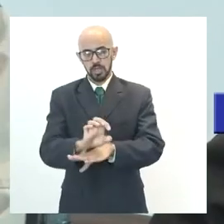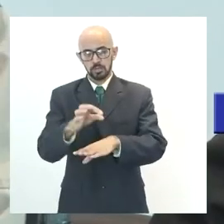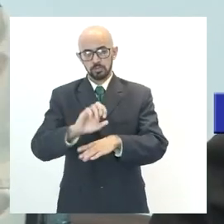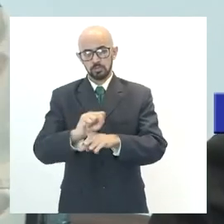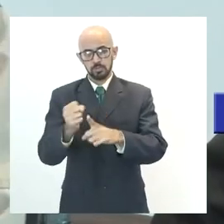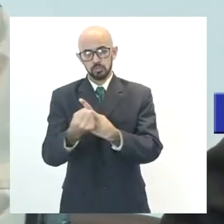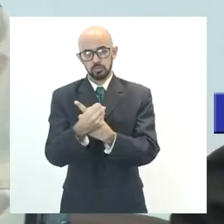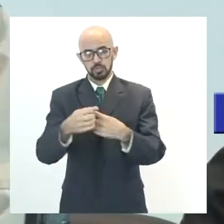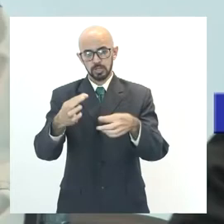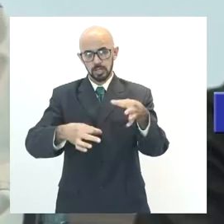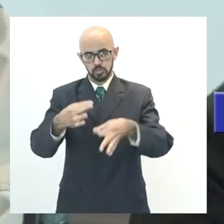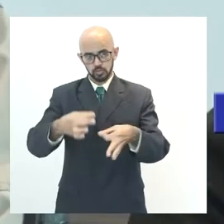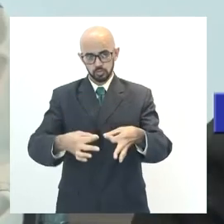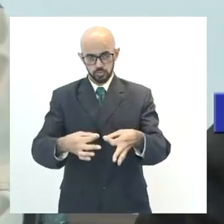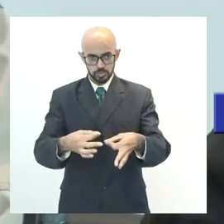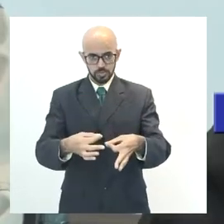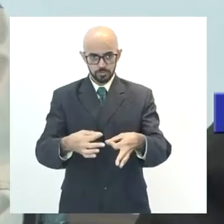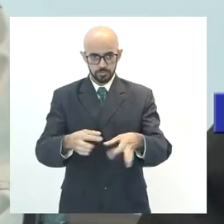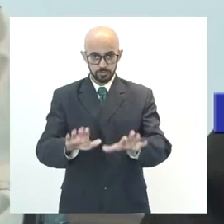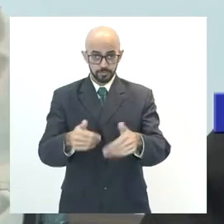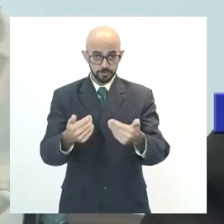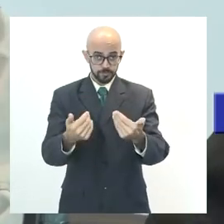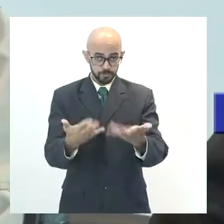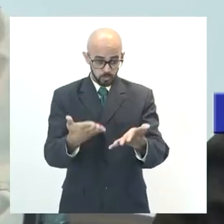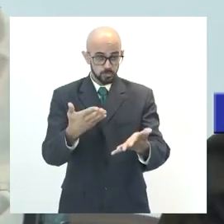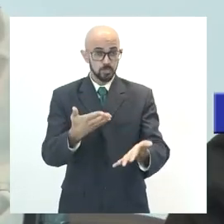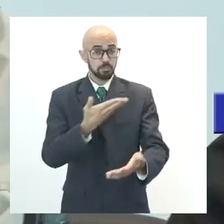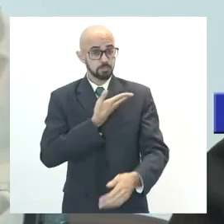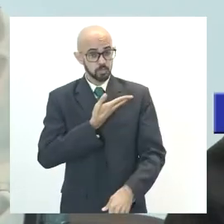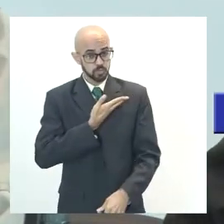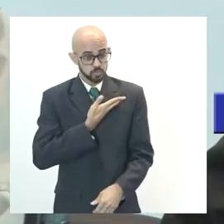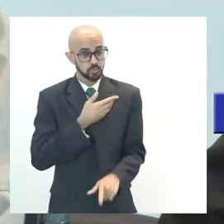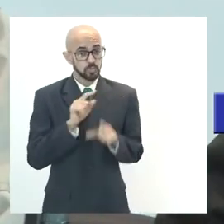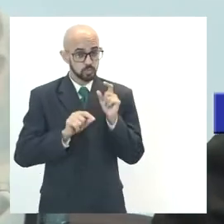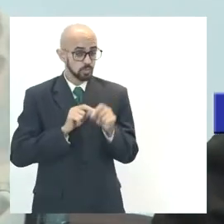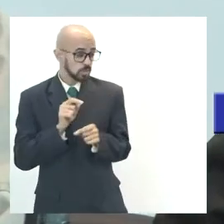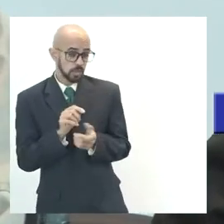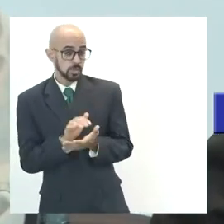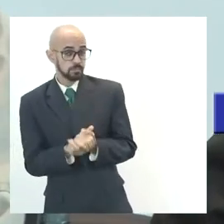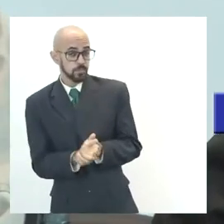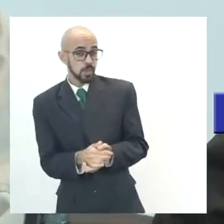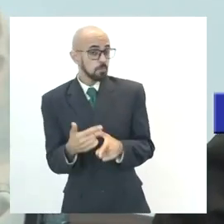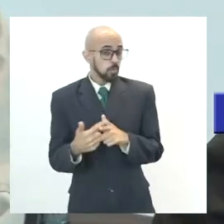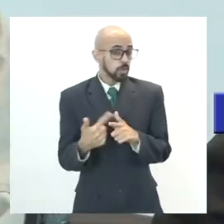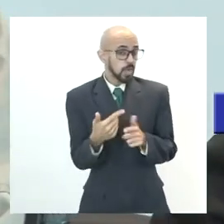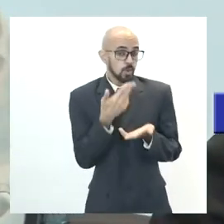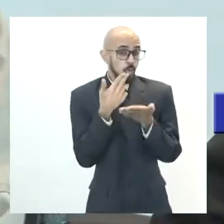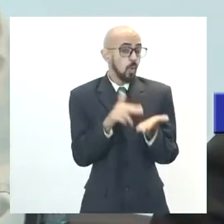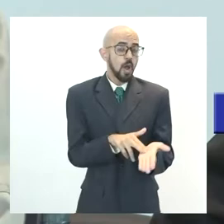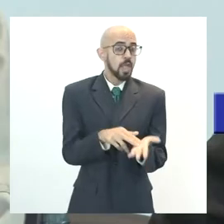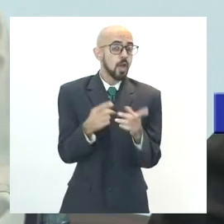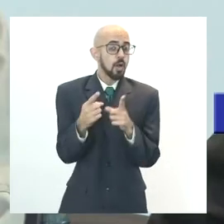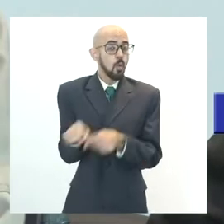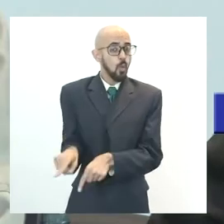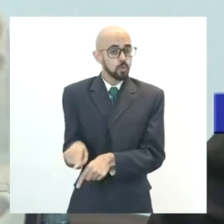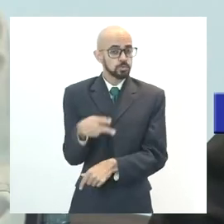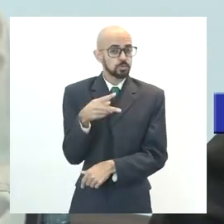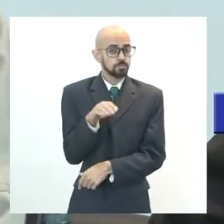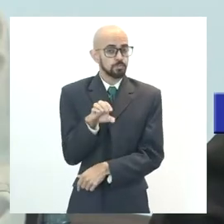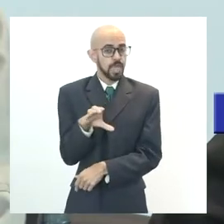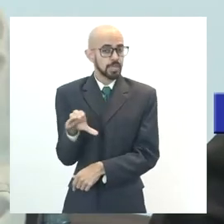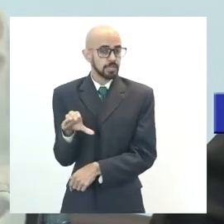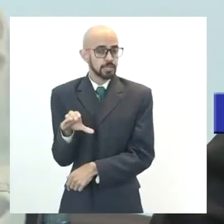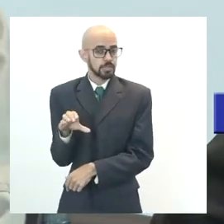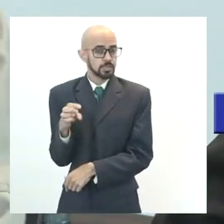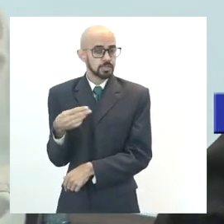justa E aí como ele se apegue 32 porque o Correios é contra a PEC 37 e o